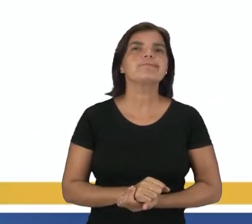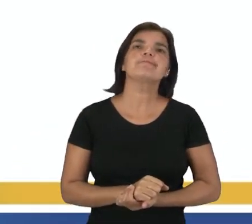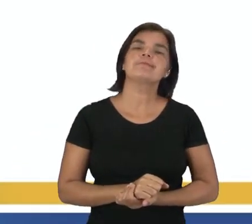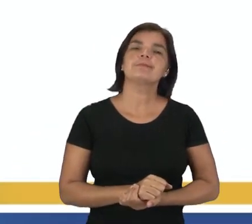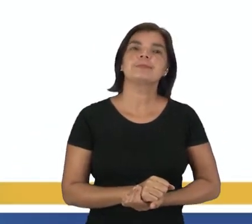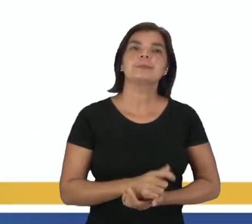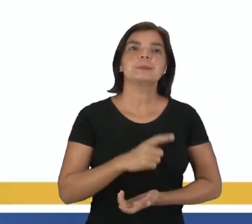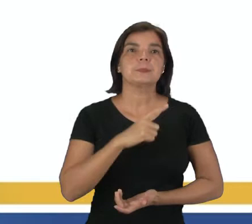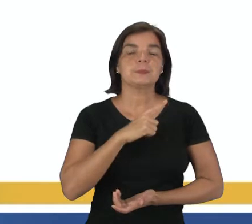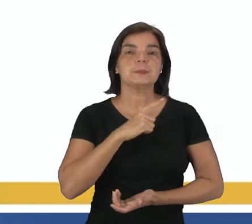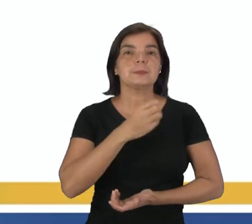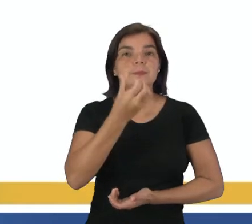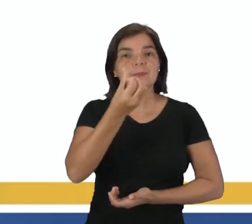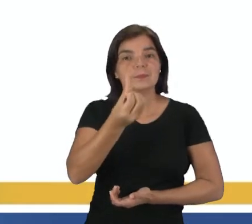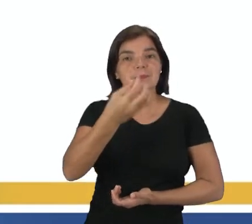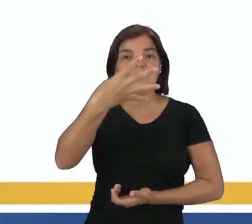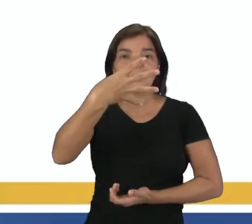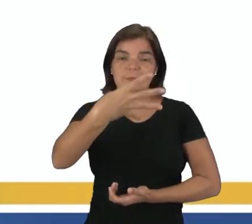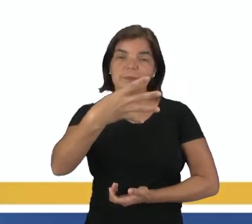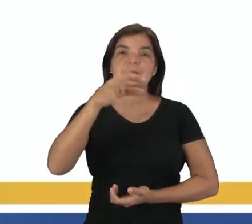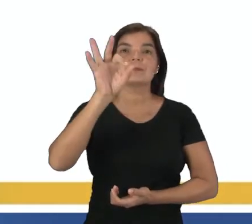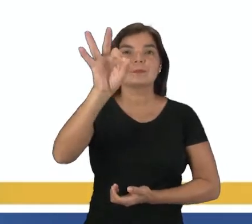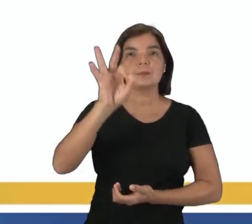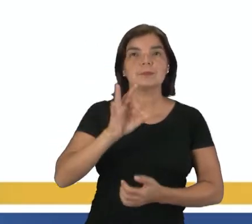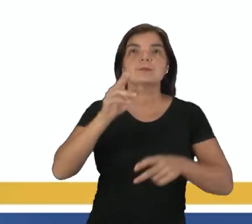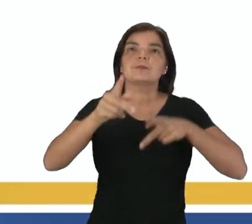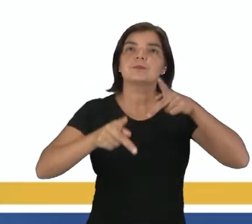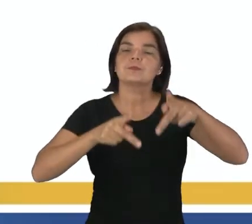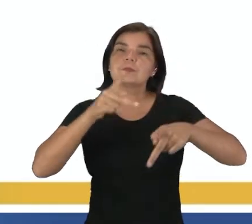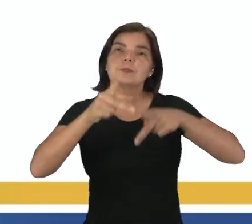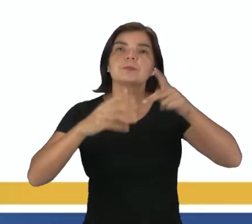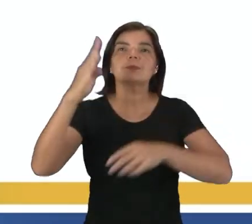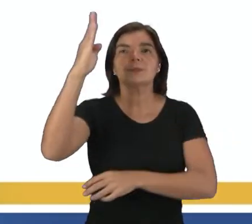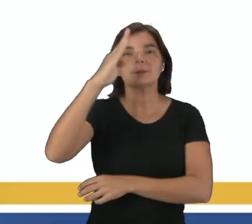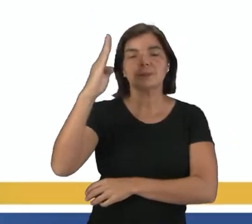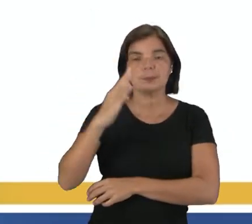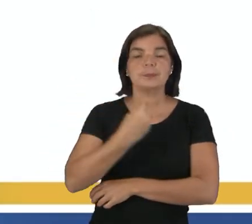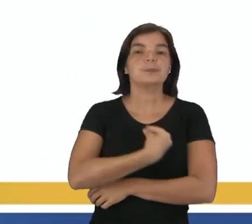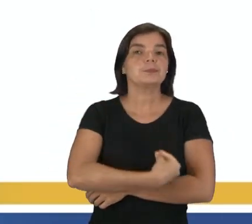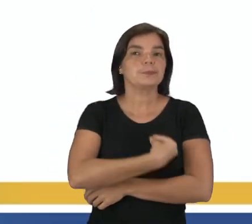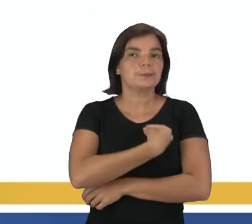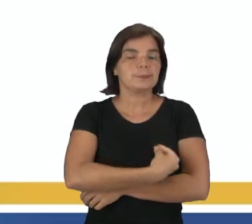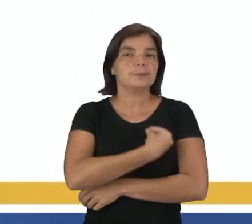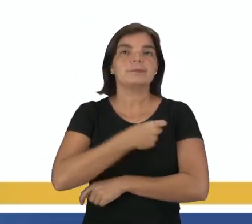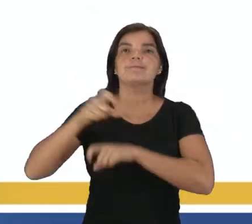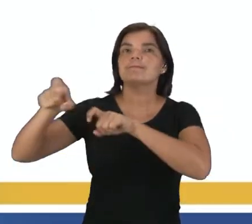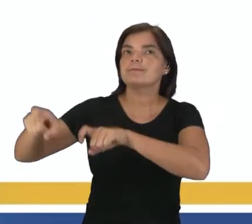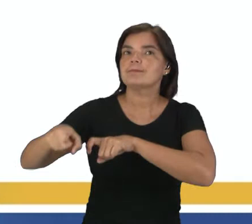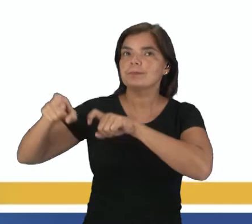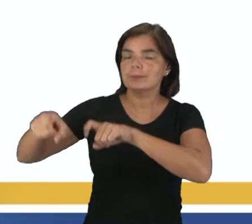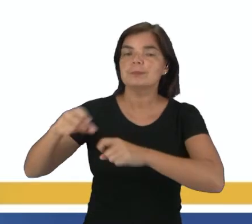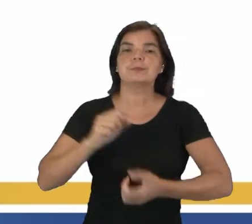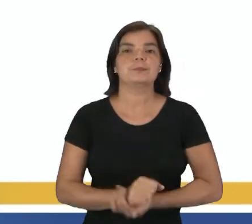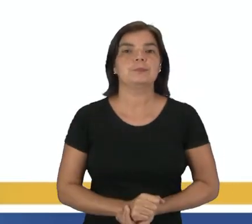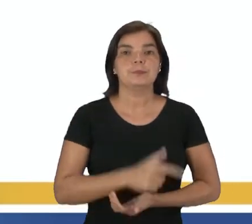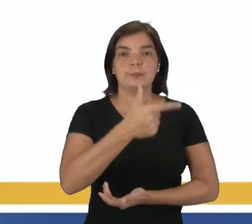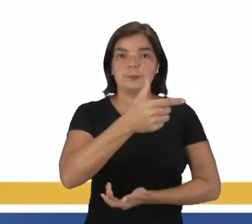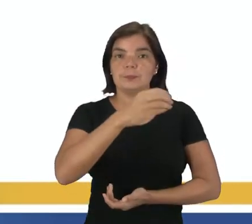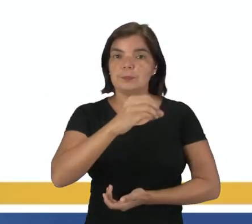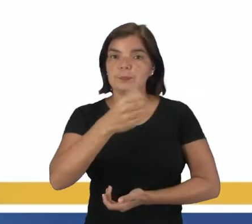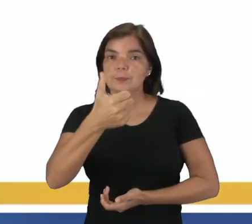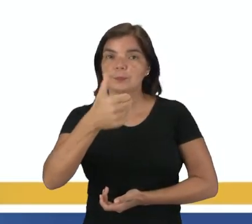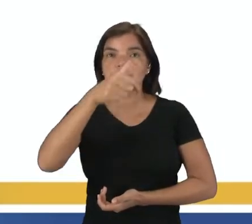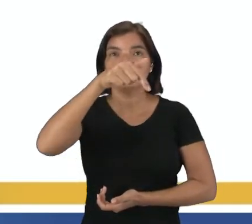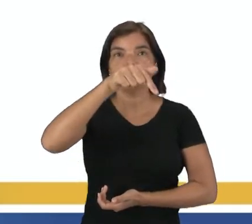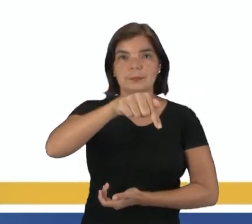da estatística indica que haviam 64% de pessoas que viviam no campo.